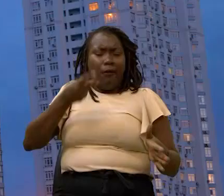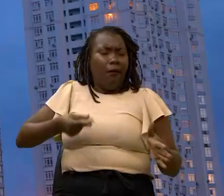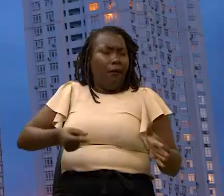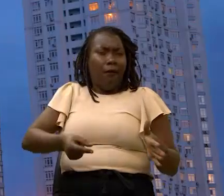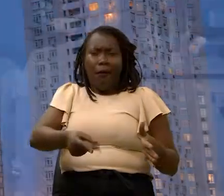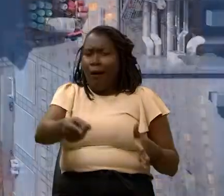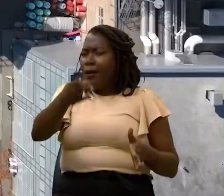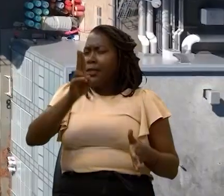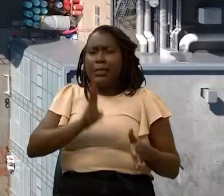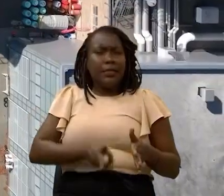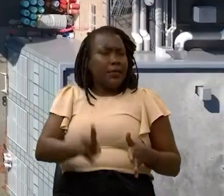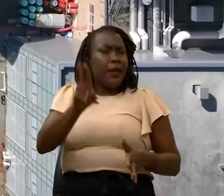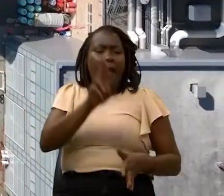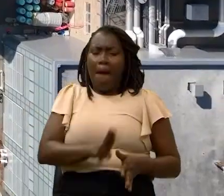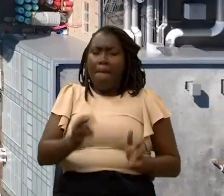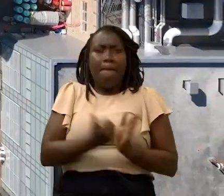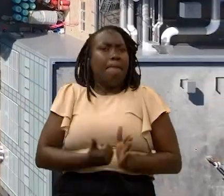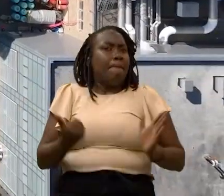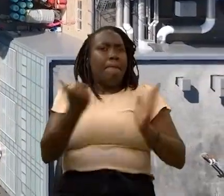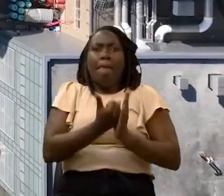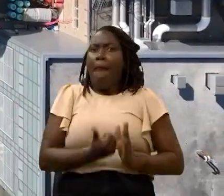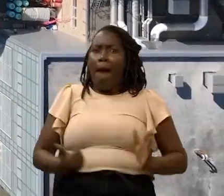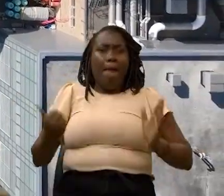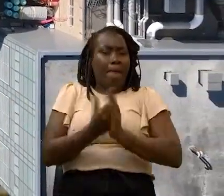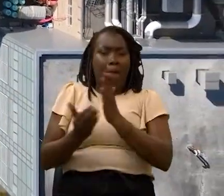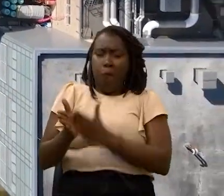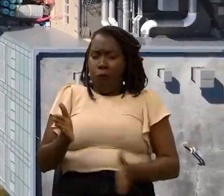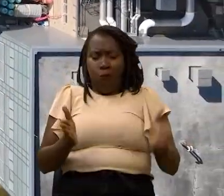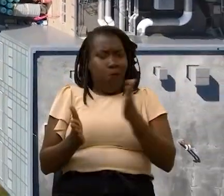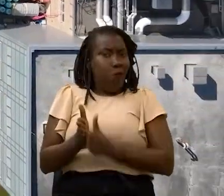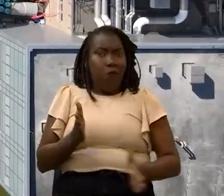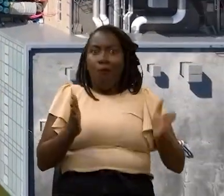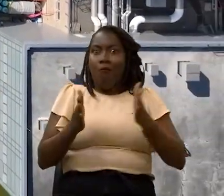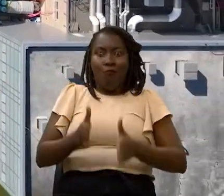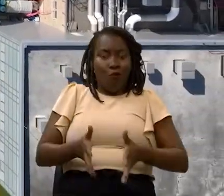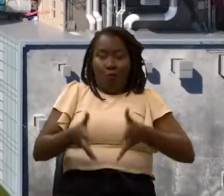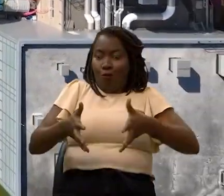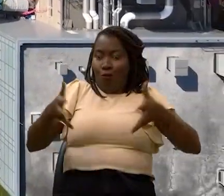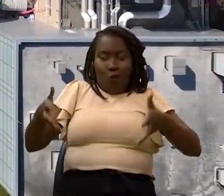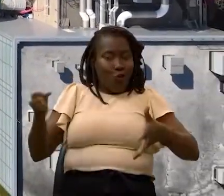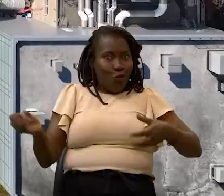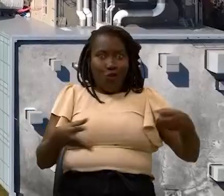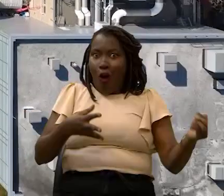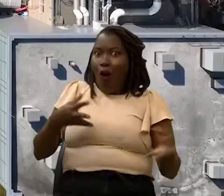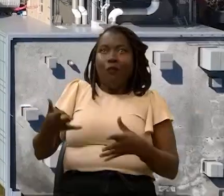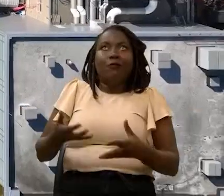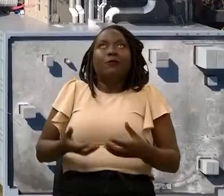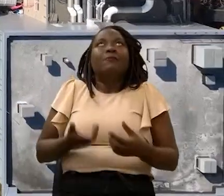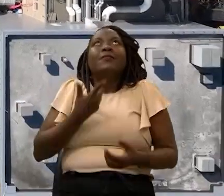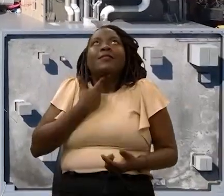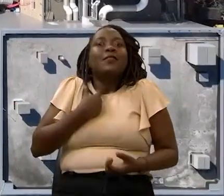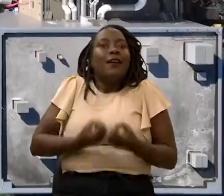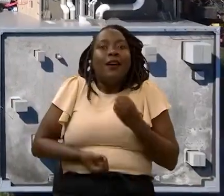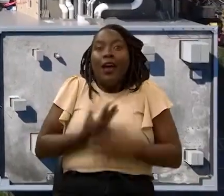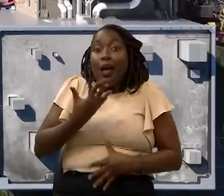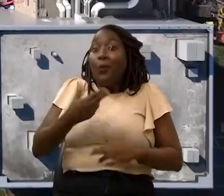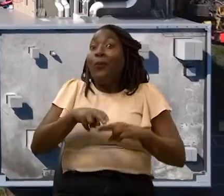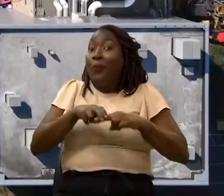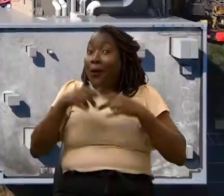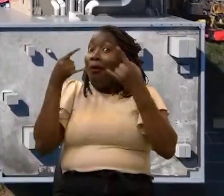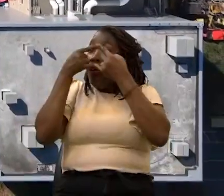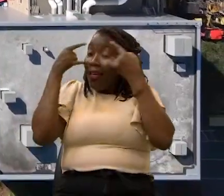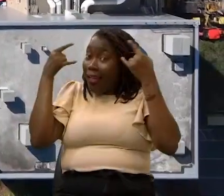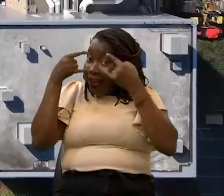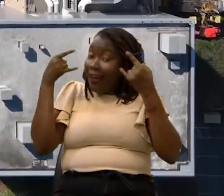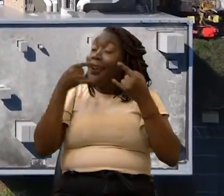ao infinito e sempre consumir mais e sempre produzir mais e sempre estar criando novas necessidades, porque a